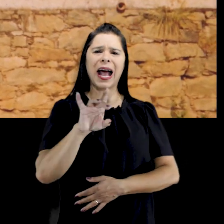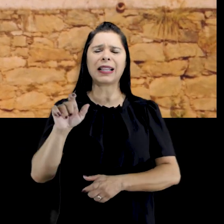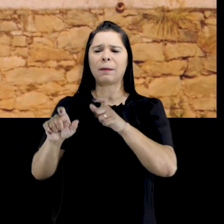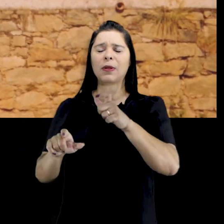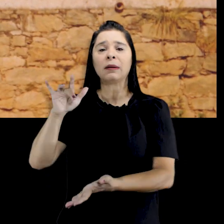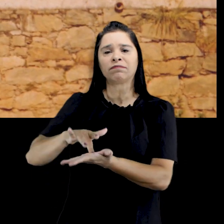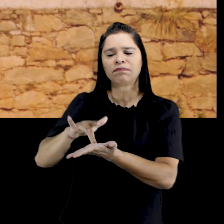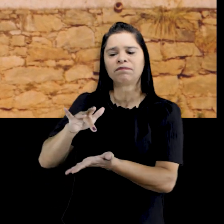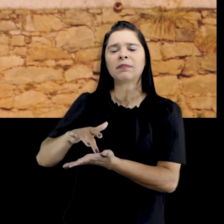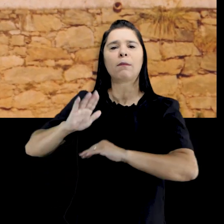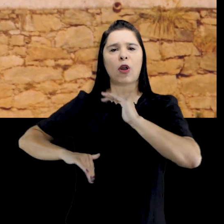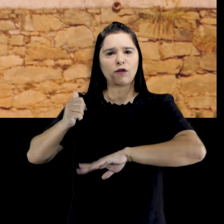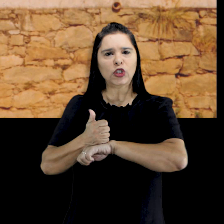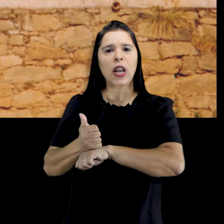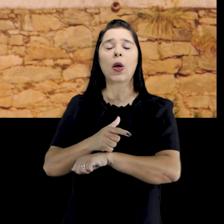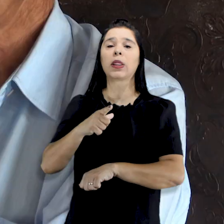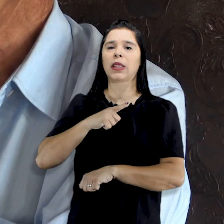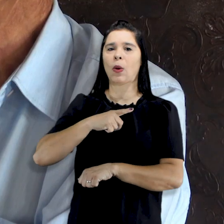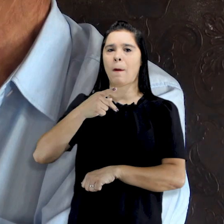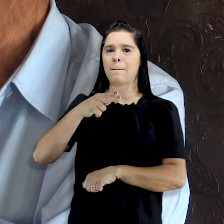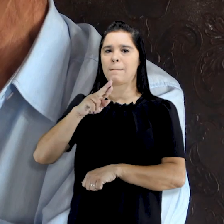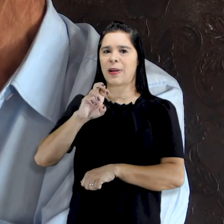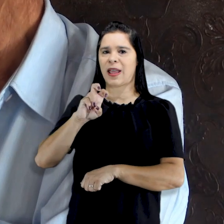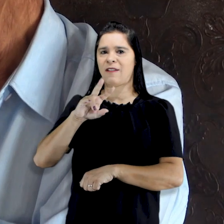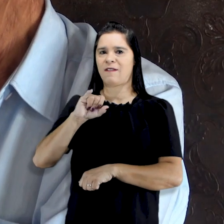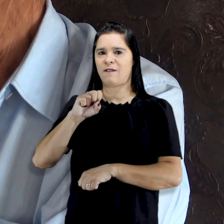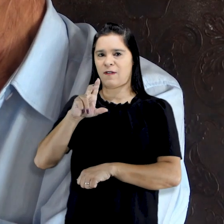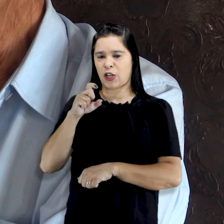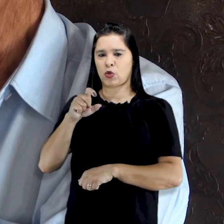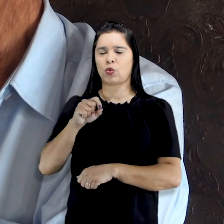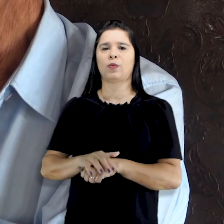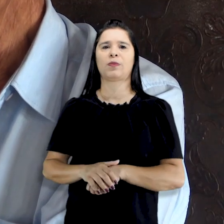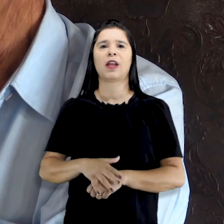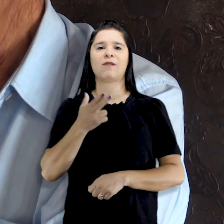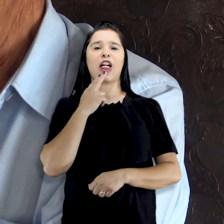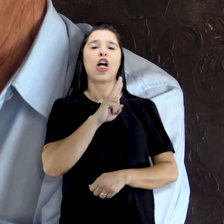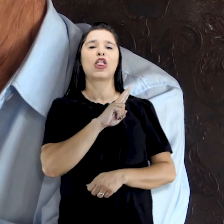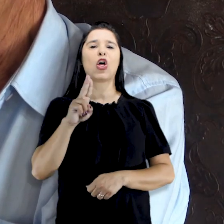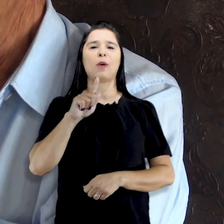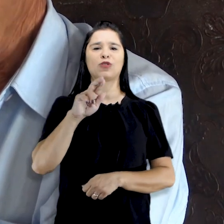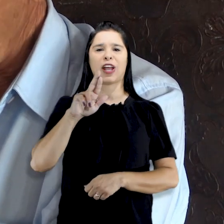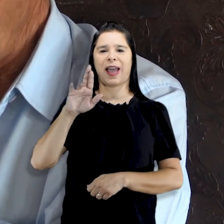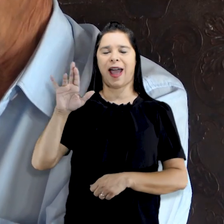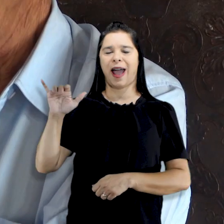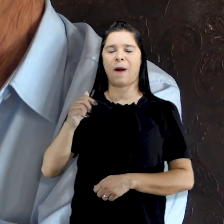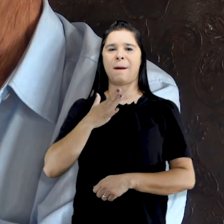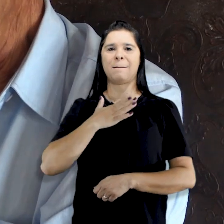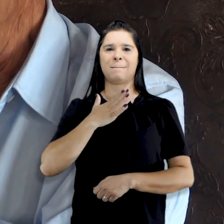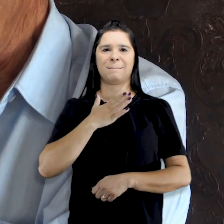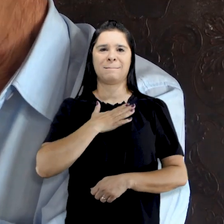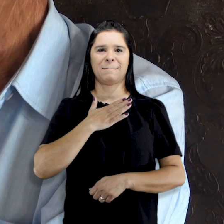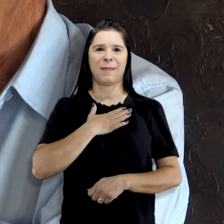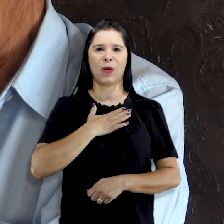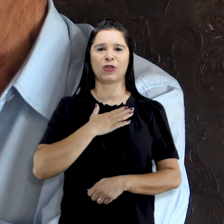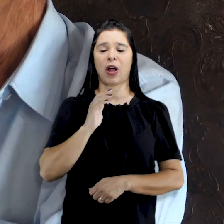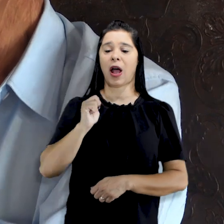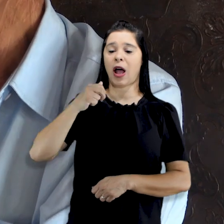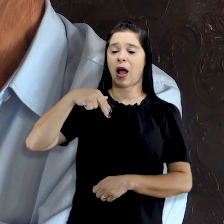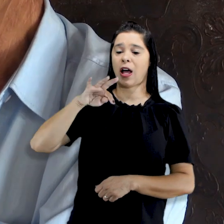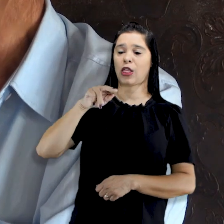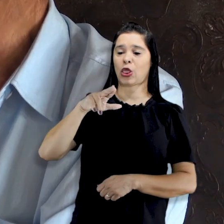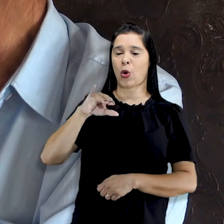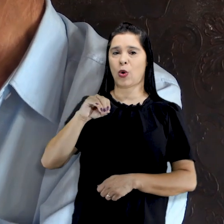tem um prefixo, eles falam nas forças, é o nome de guerra. O meu prefixo, como eu chamo Antônio de Oliveira Diniz, aqui na rede